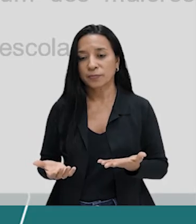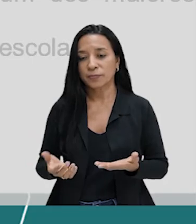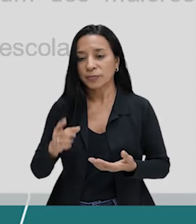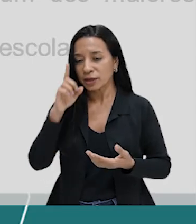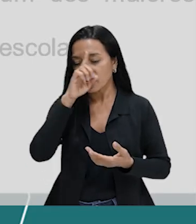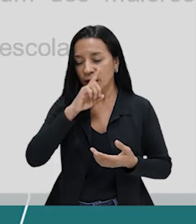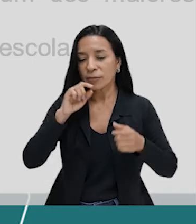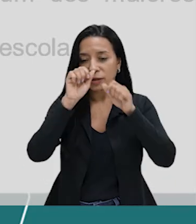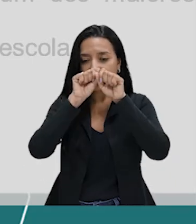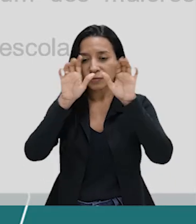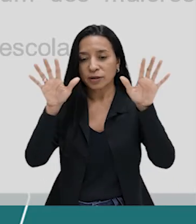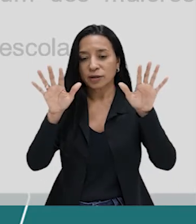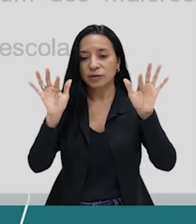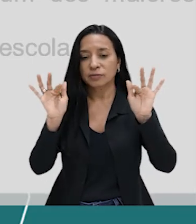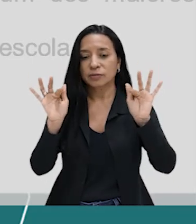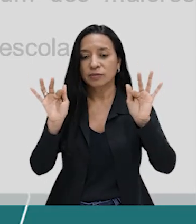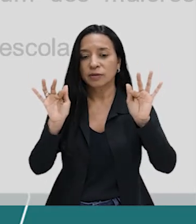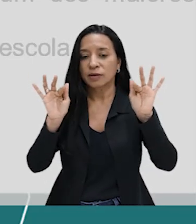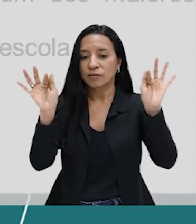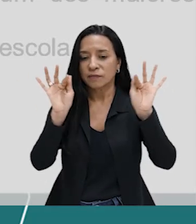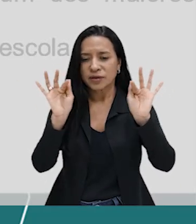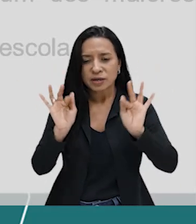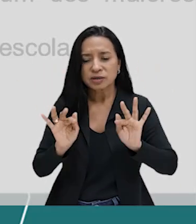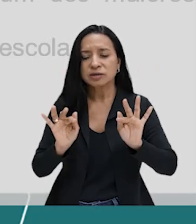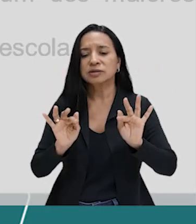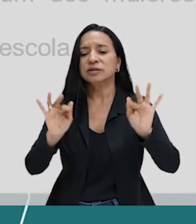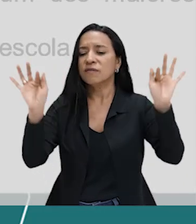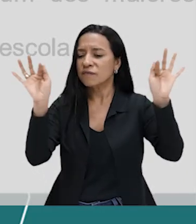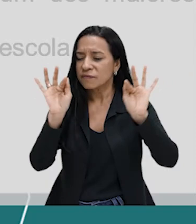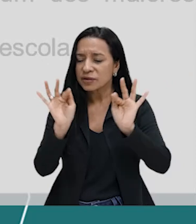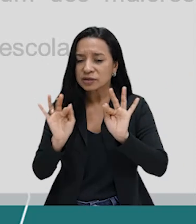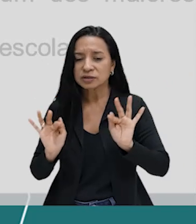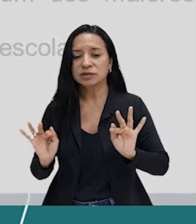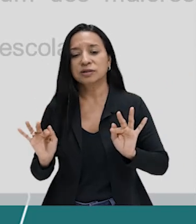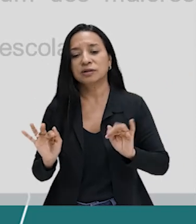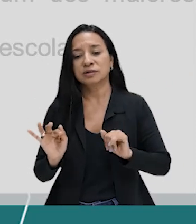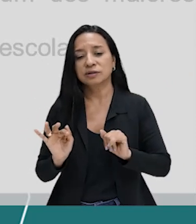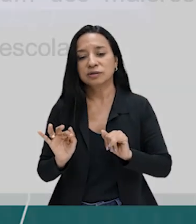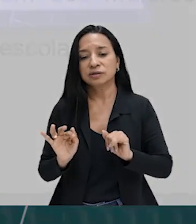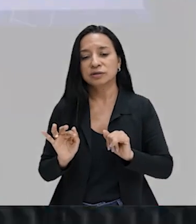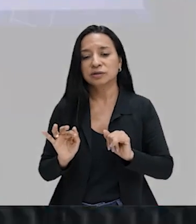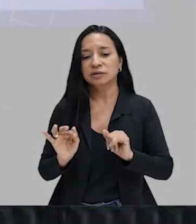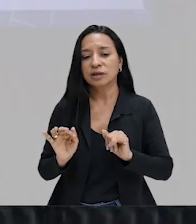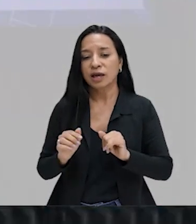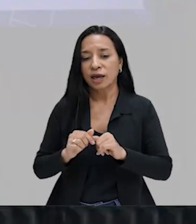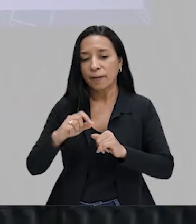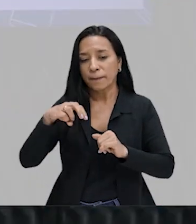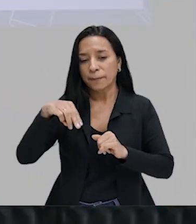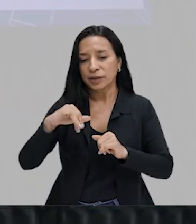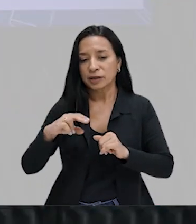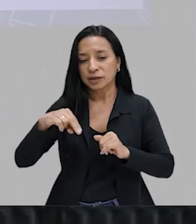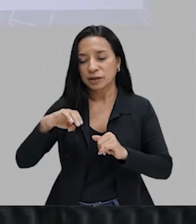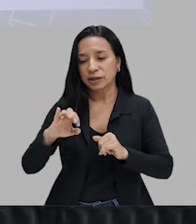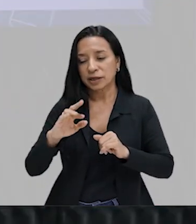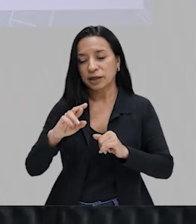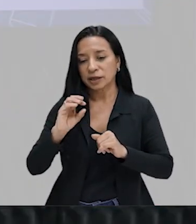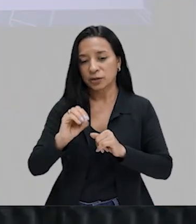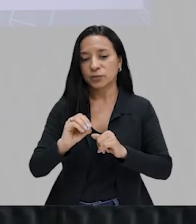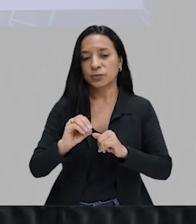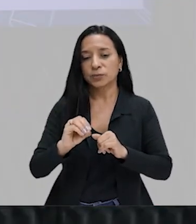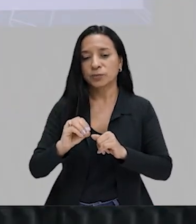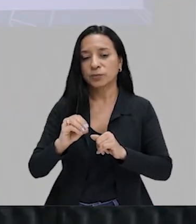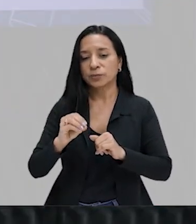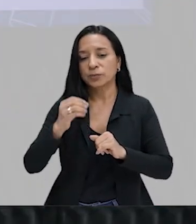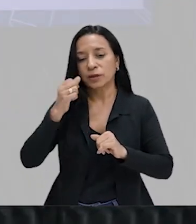claro, feliz, felicidade, mineiro, brasileiros e menina bonita. Se eles são substantivos